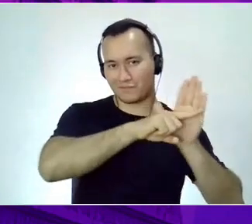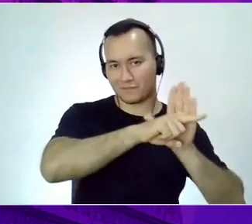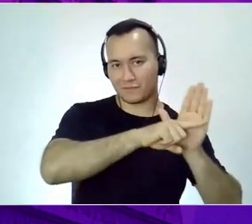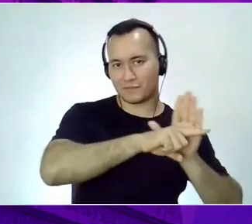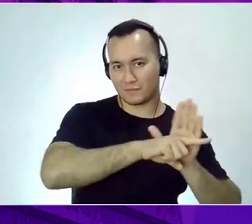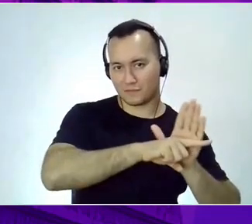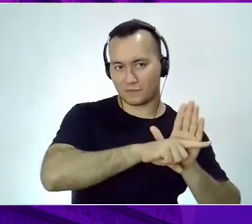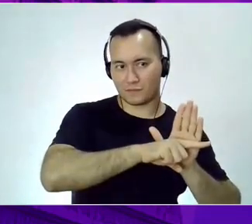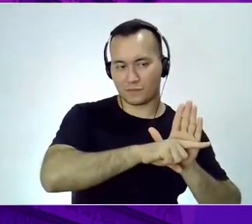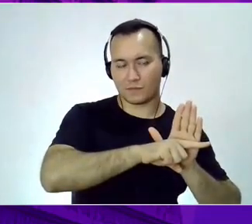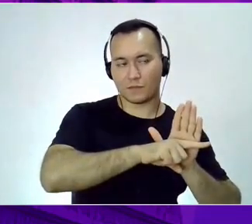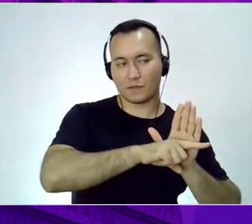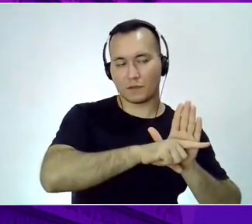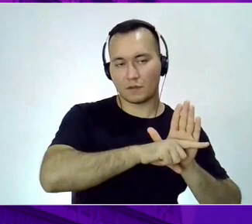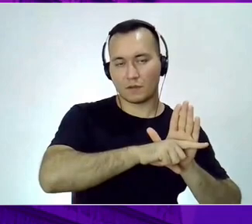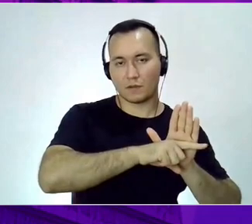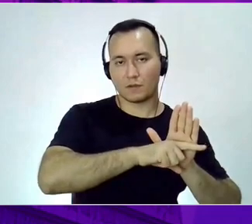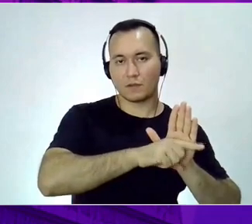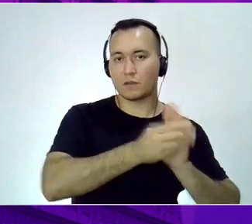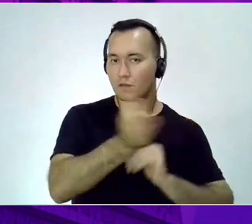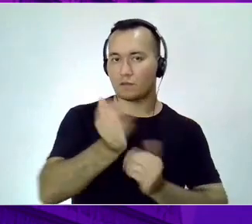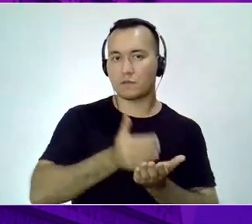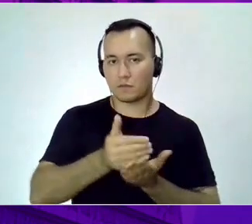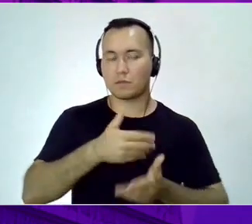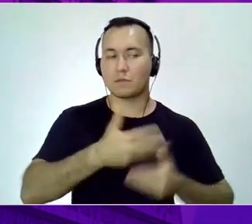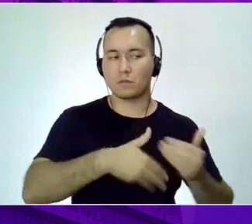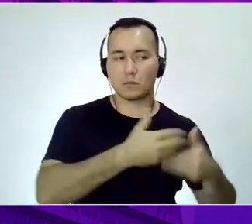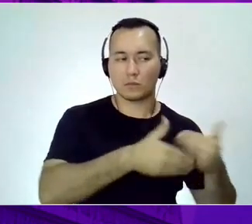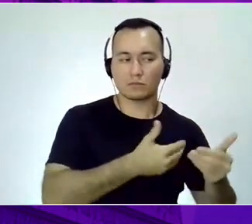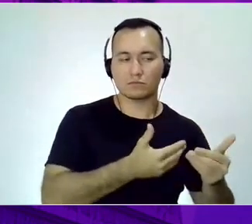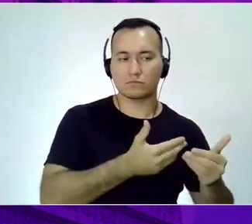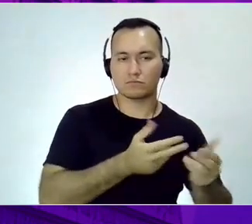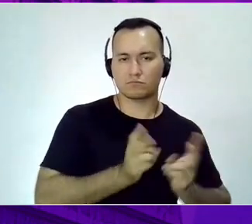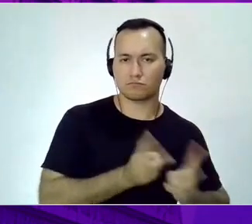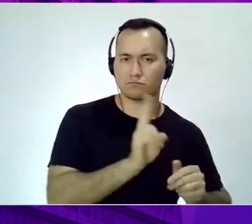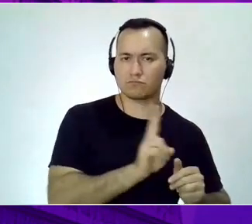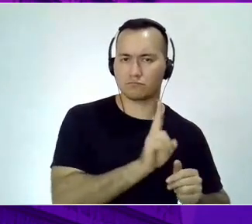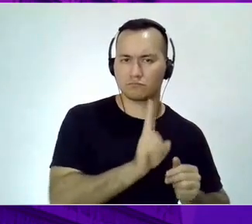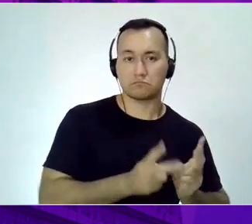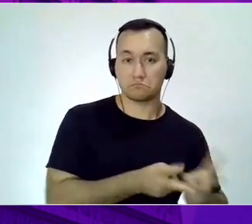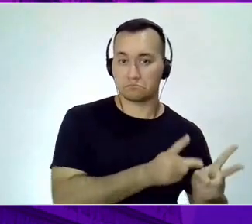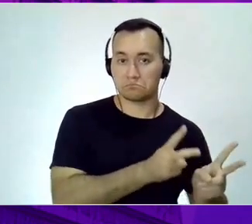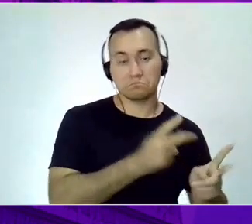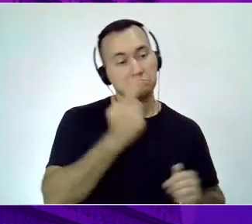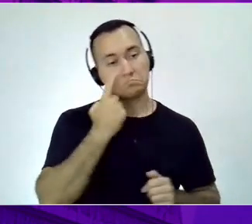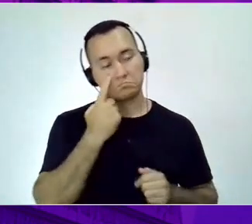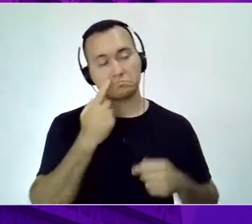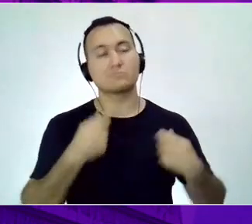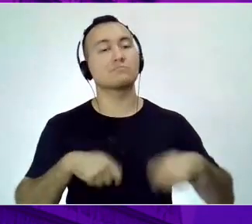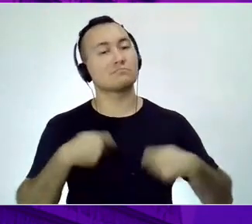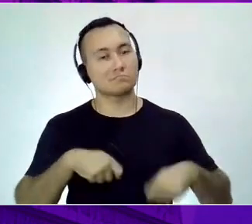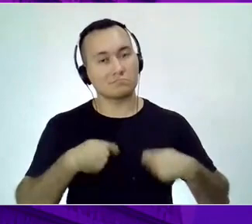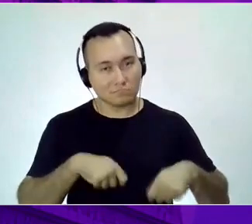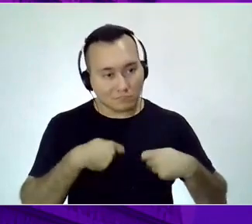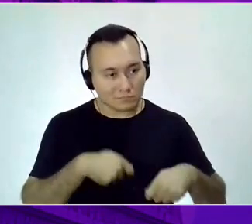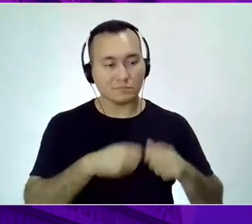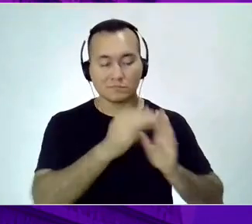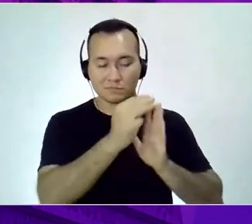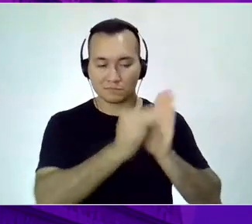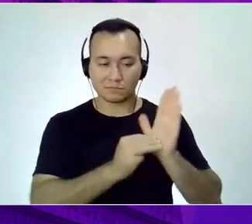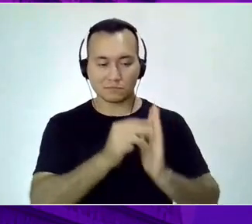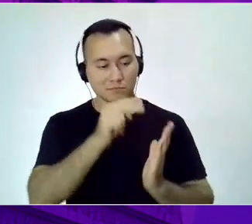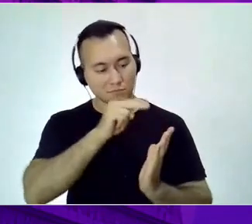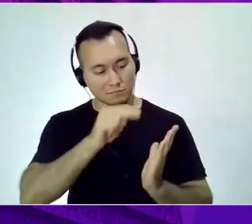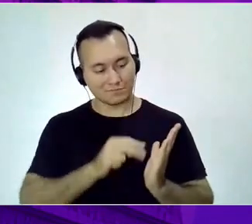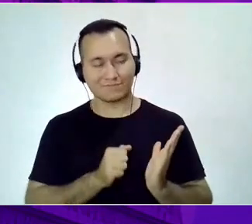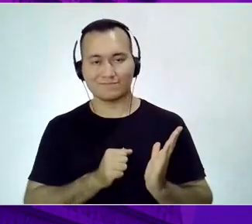Quem se animar a tirar a certificação, estude, porque ela não é fácil. Tá? Mas é uma leitura que super